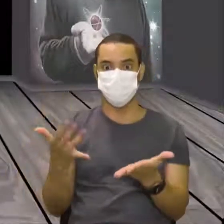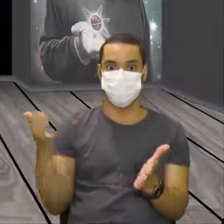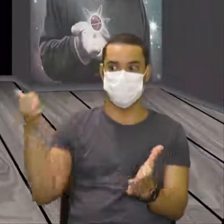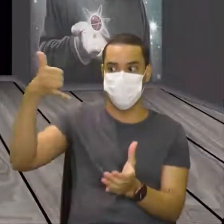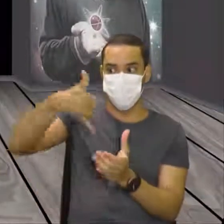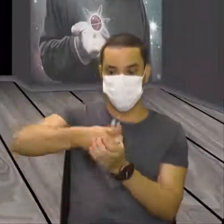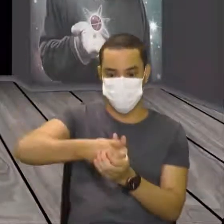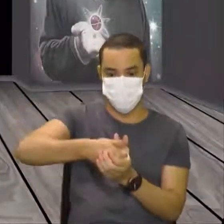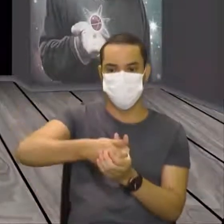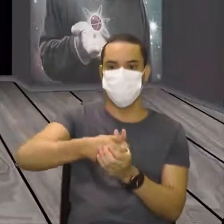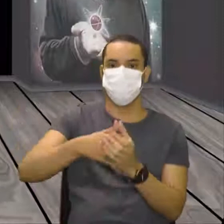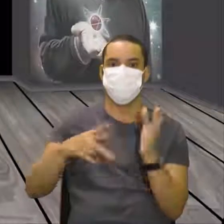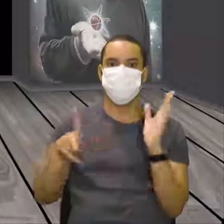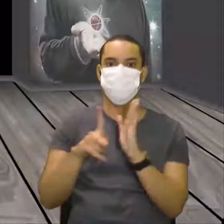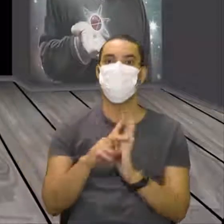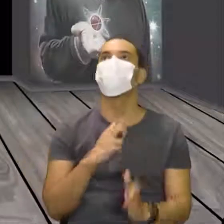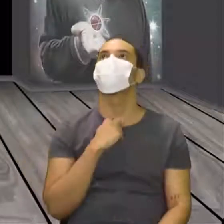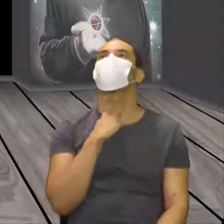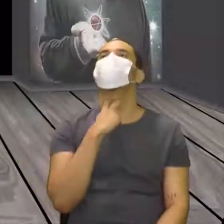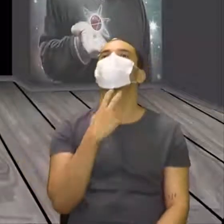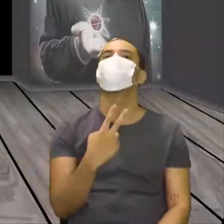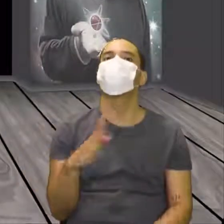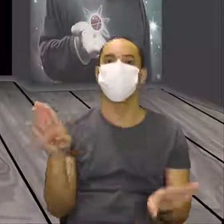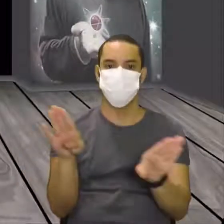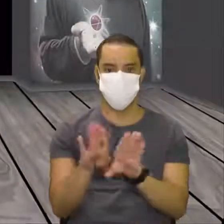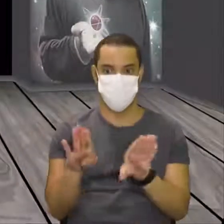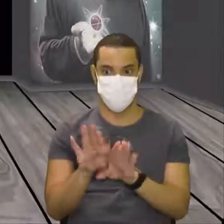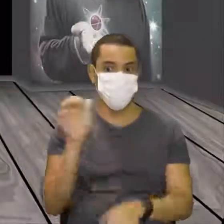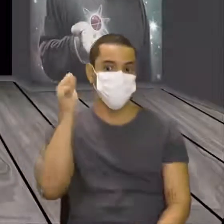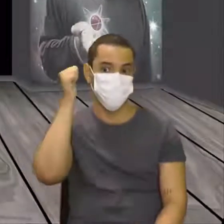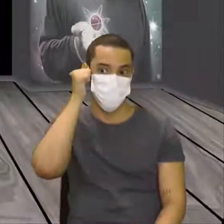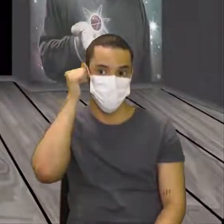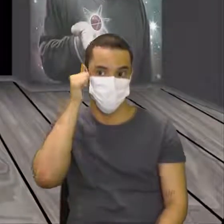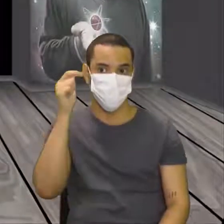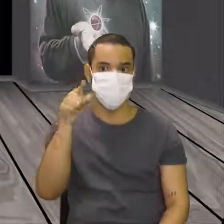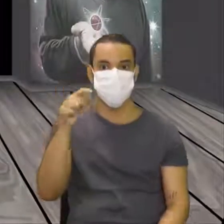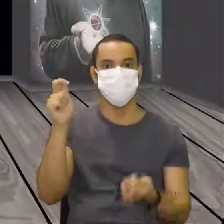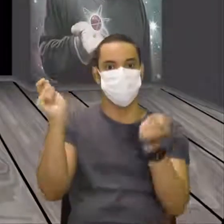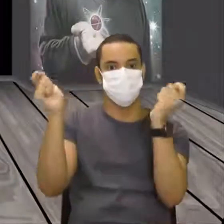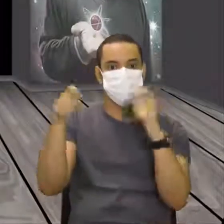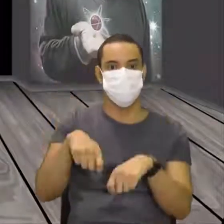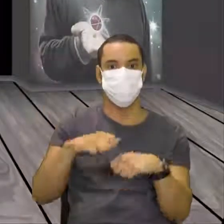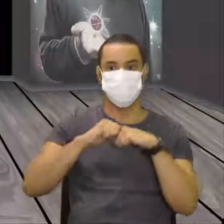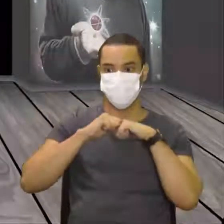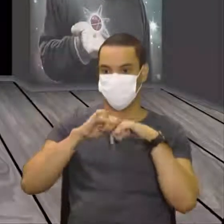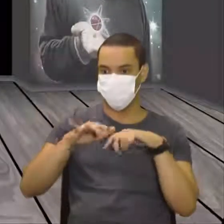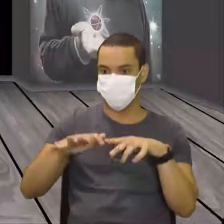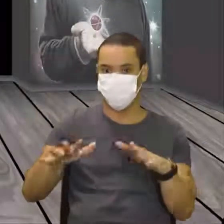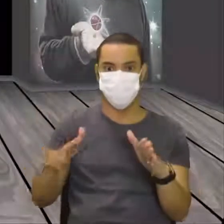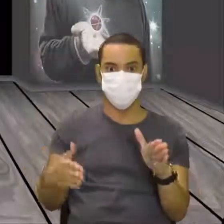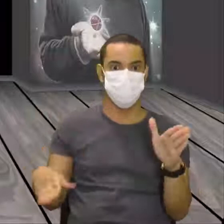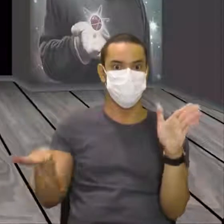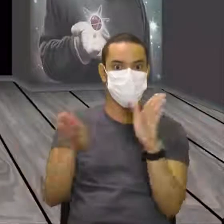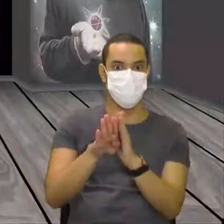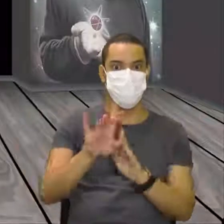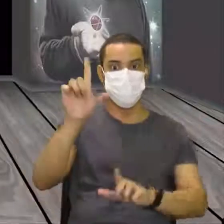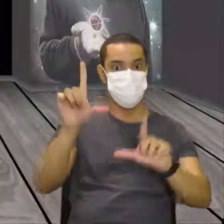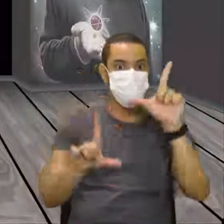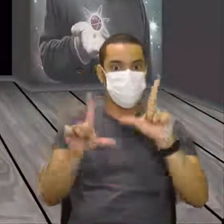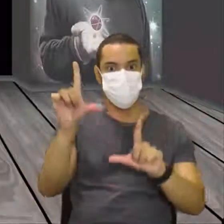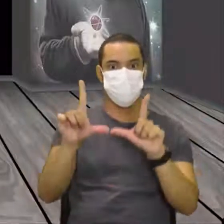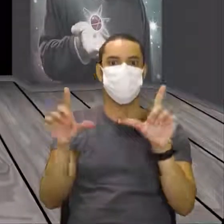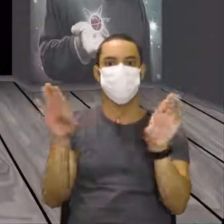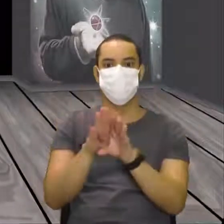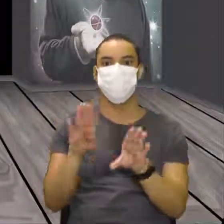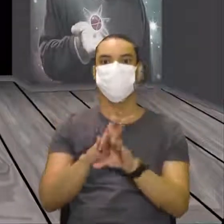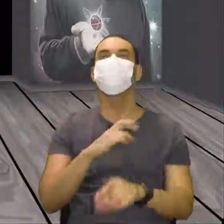telefone, para a questão da voz humana, e também vai para o rádio, para você poder fazer essa transmissão. A gente chega à televisão, que além